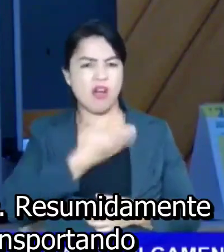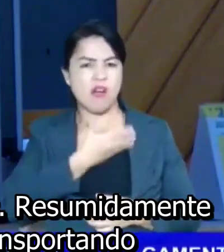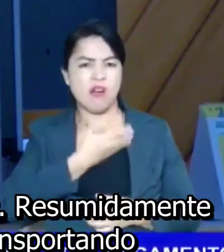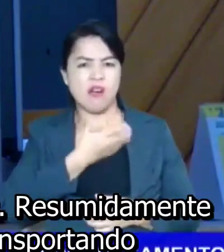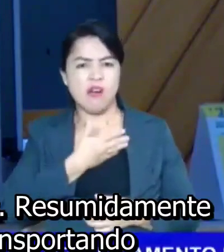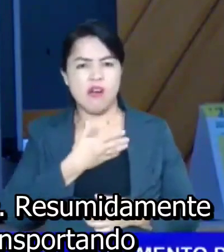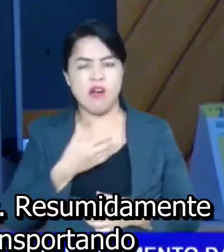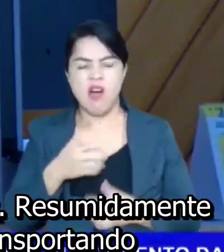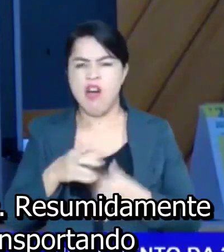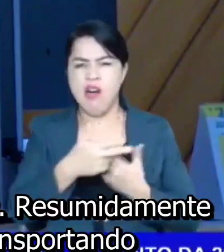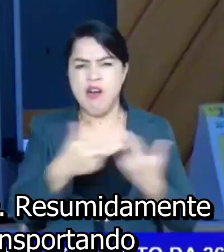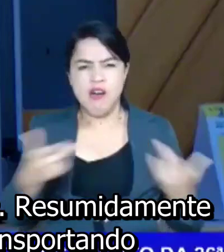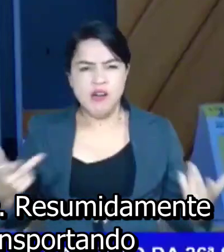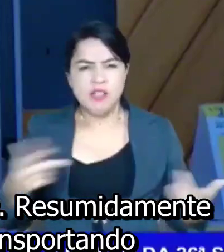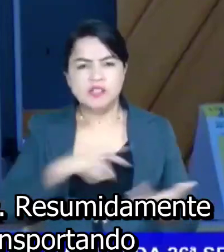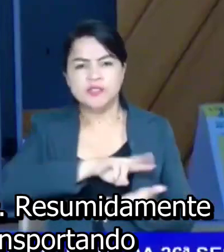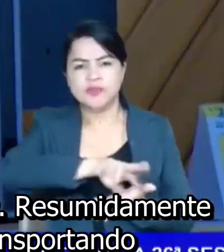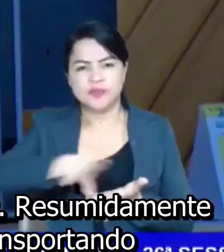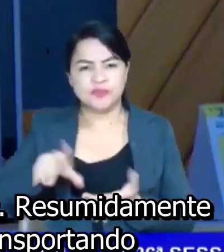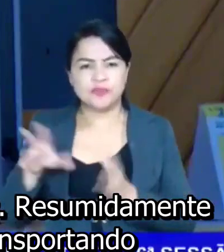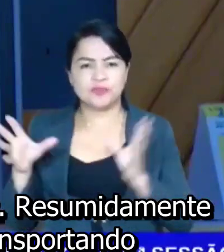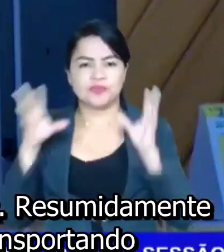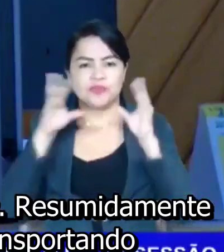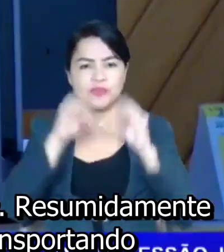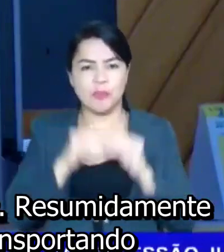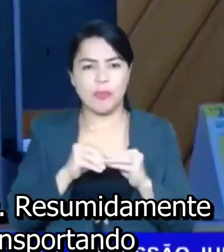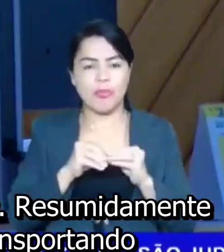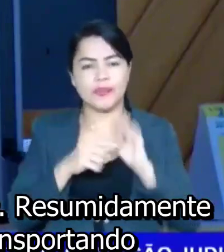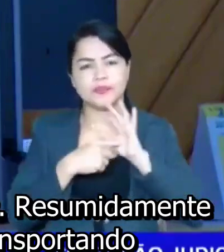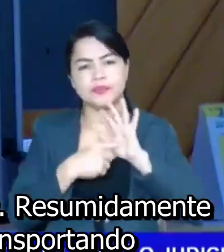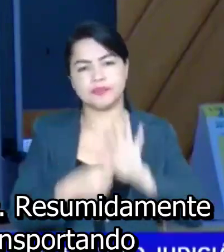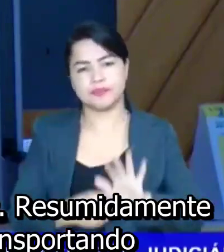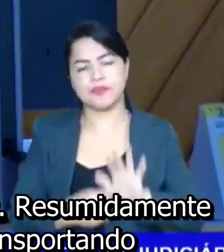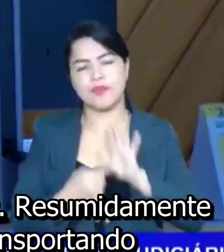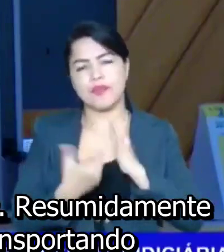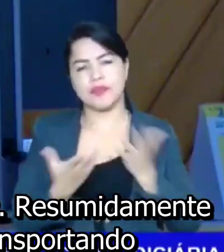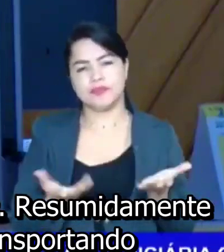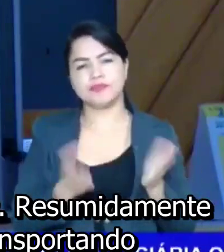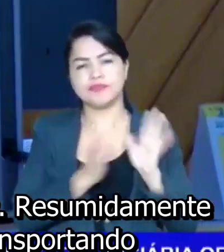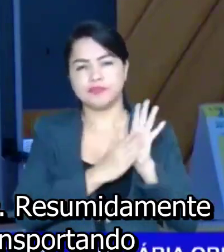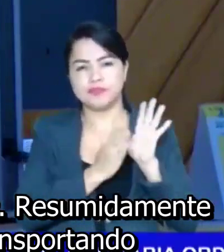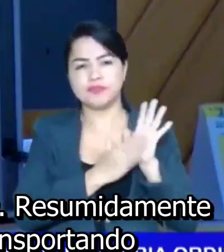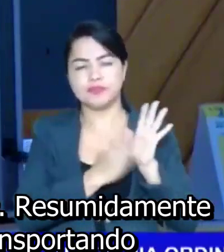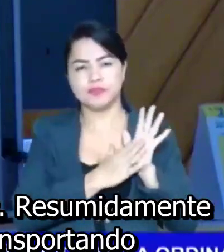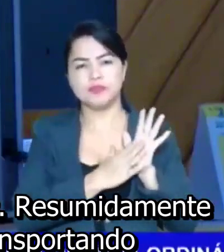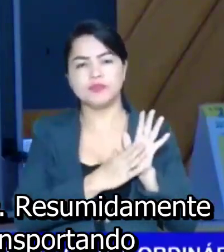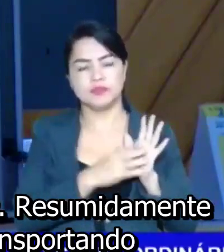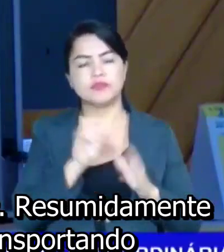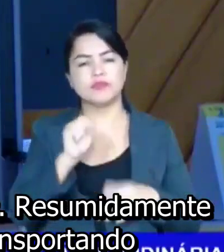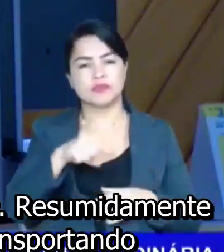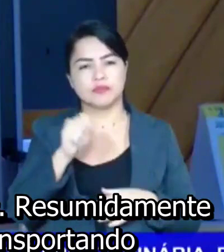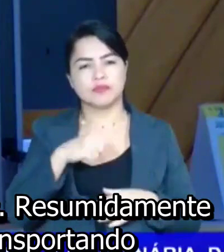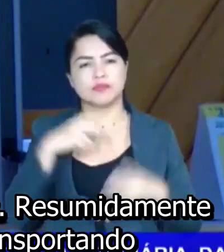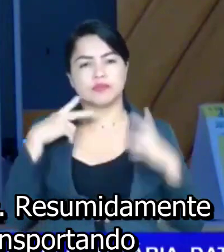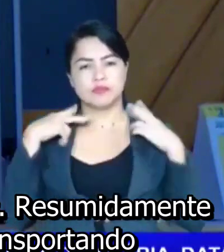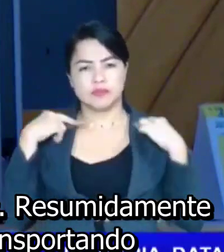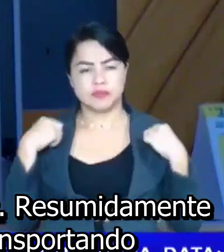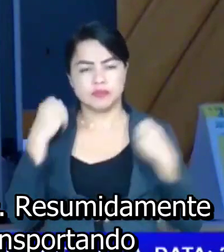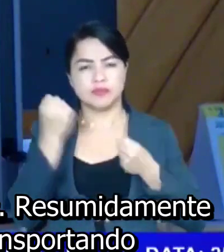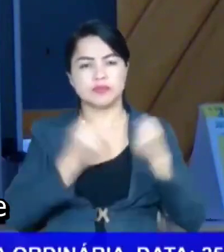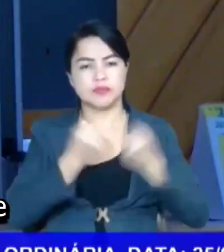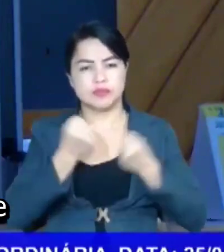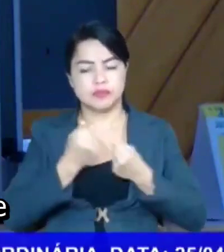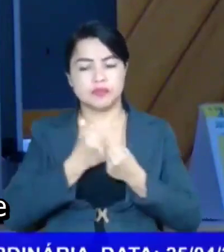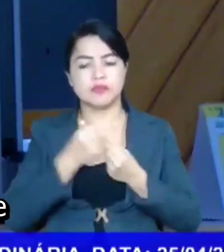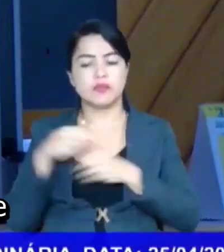amigos, dentre outras coisas. Resumidamente, está demonstrado que ele estava dirigindo, ainda com a